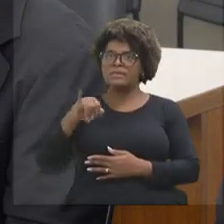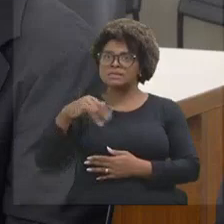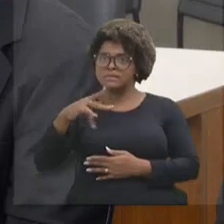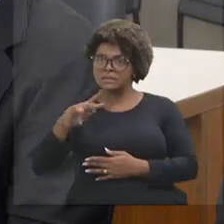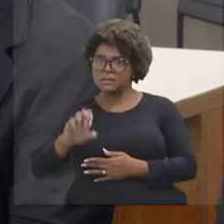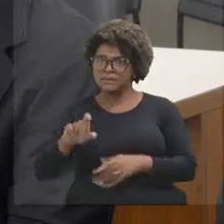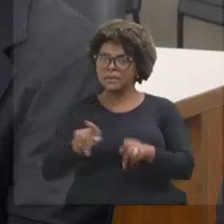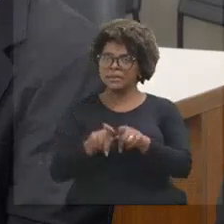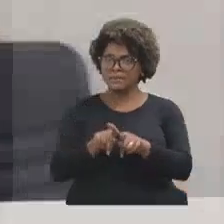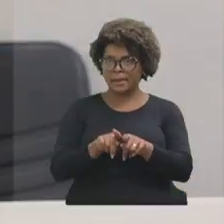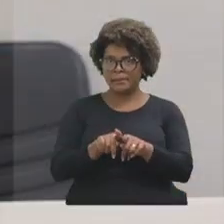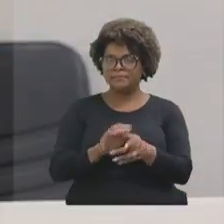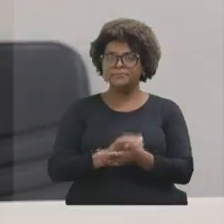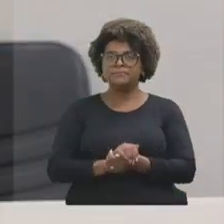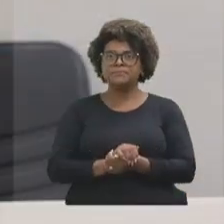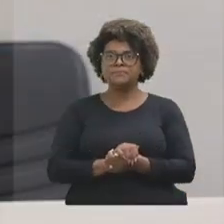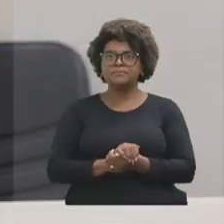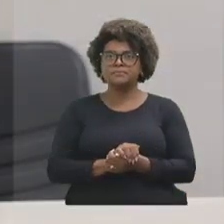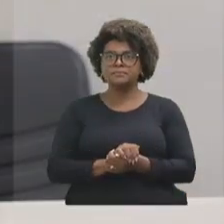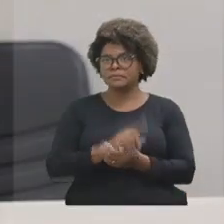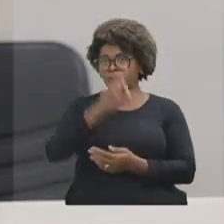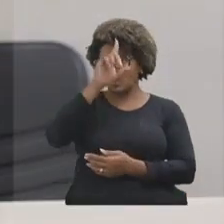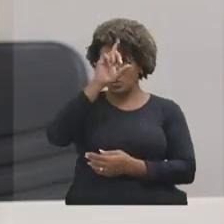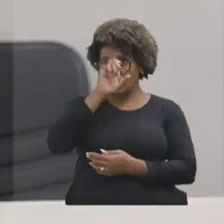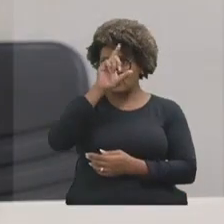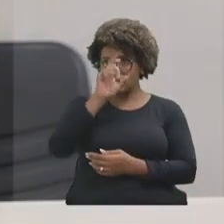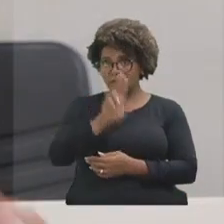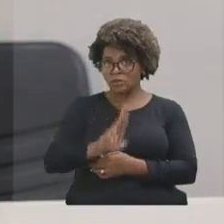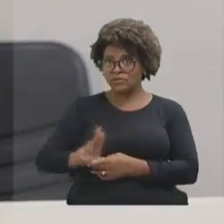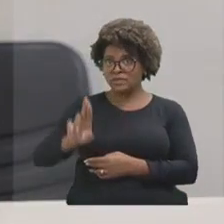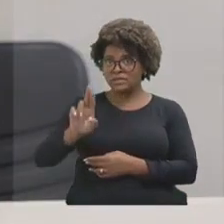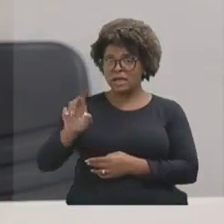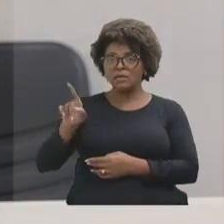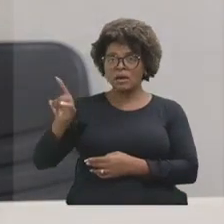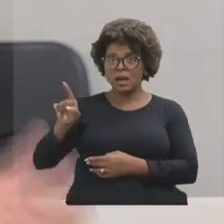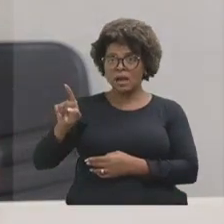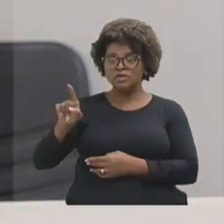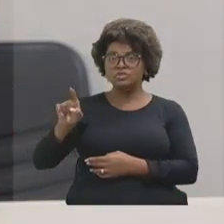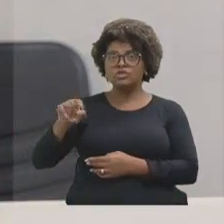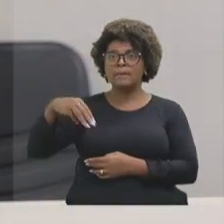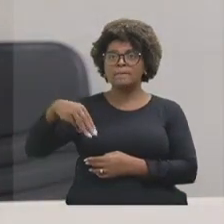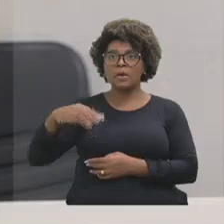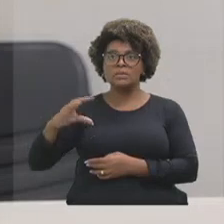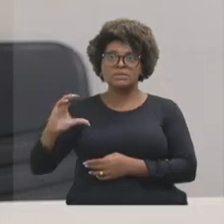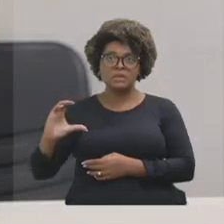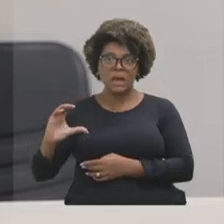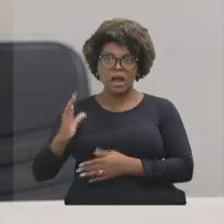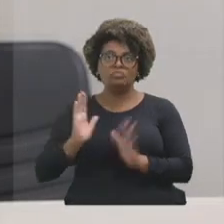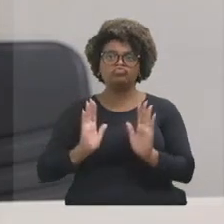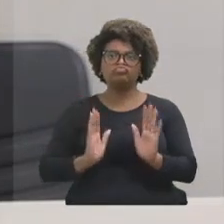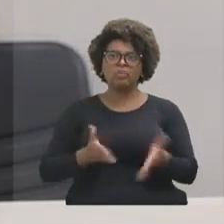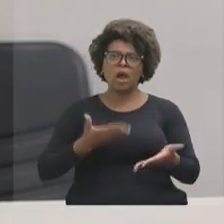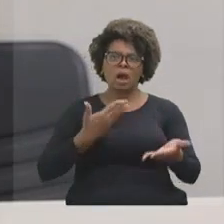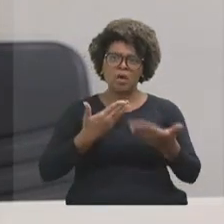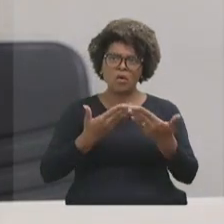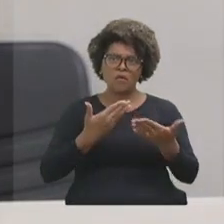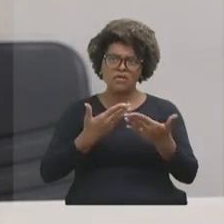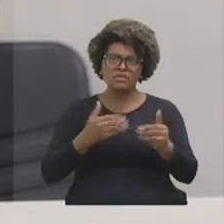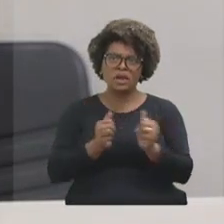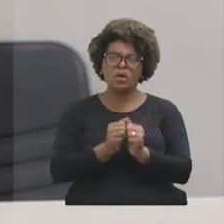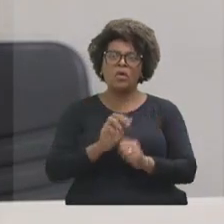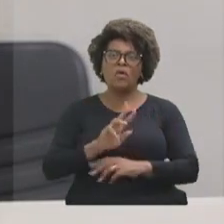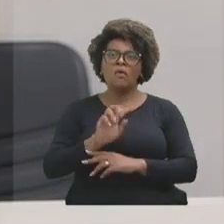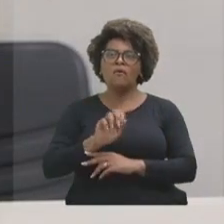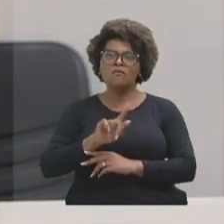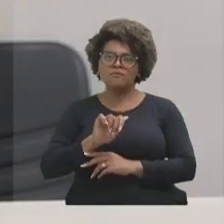Montes Claros a gente conversou com o Wagner o reitor e também com a Secretaria Municipal de Saúde